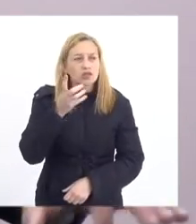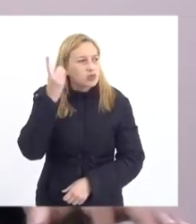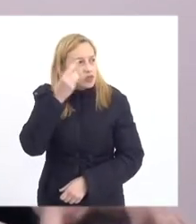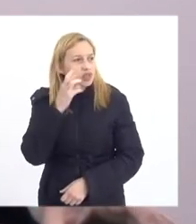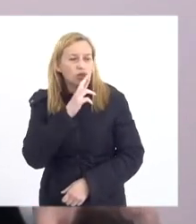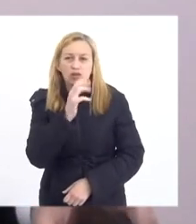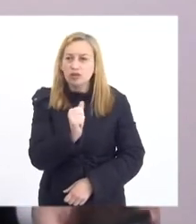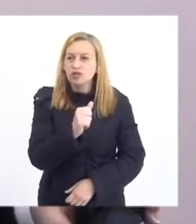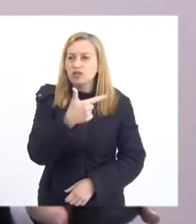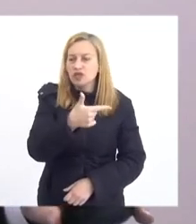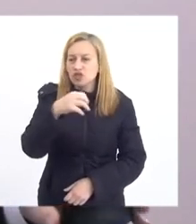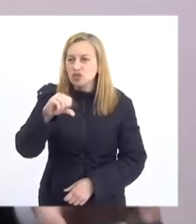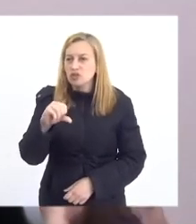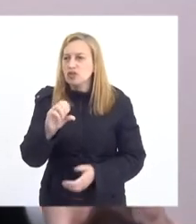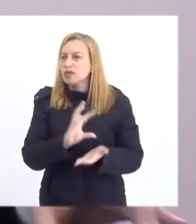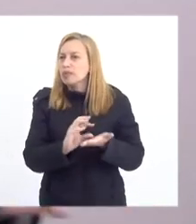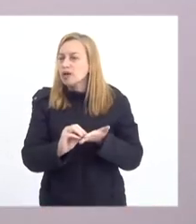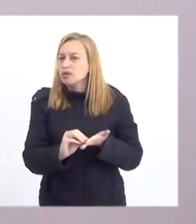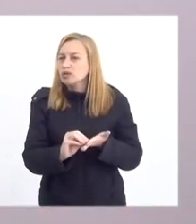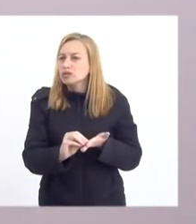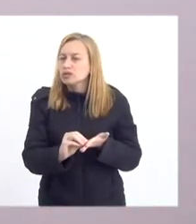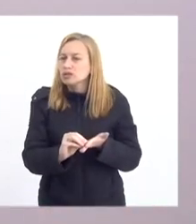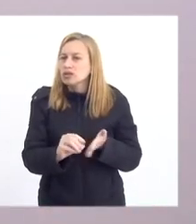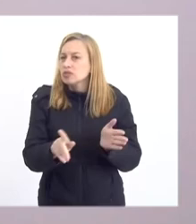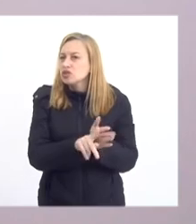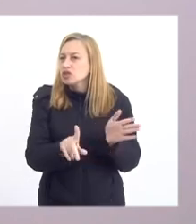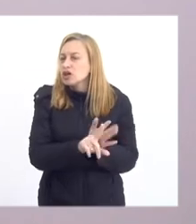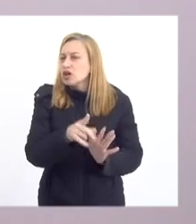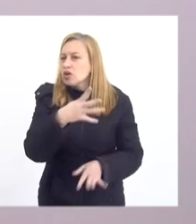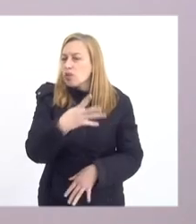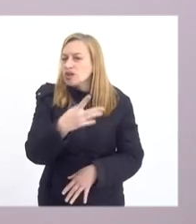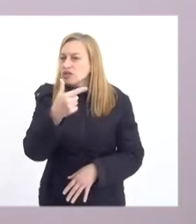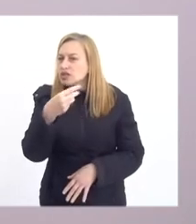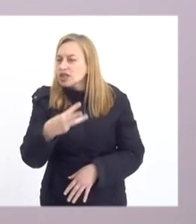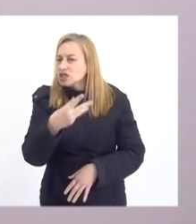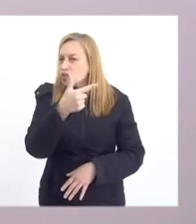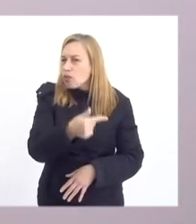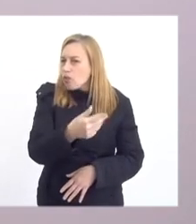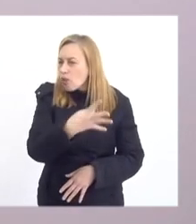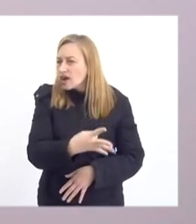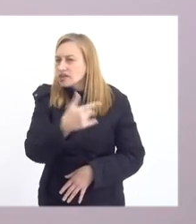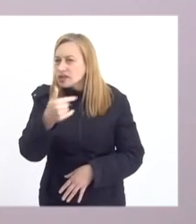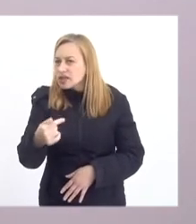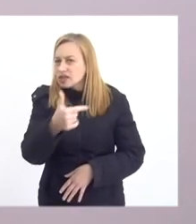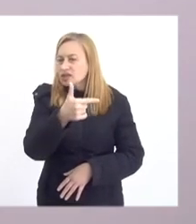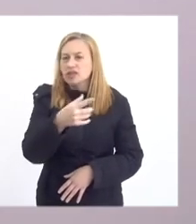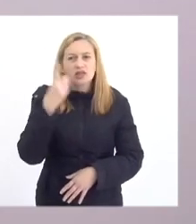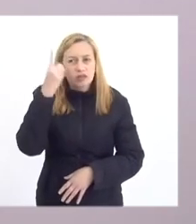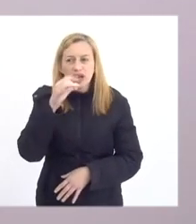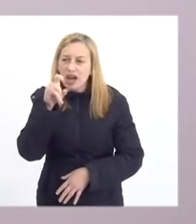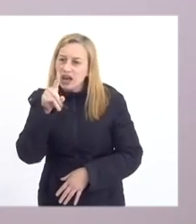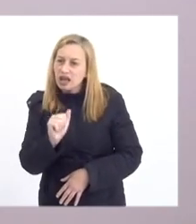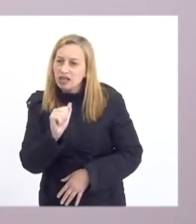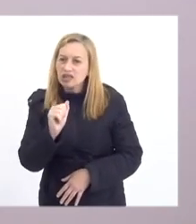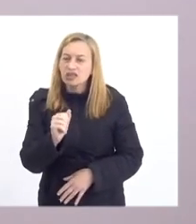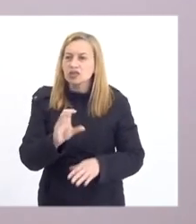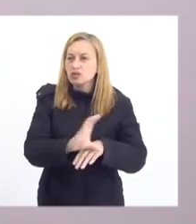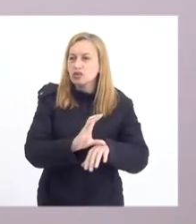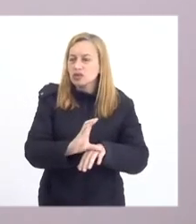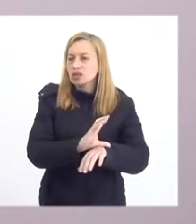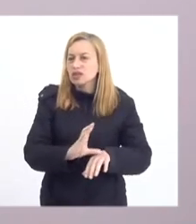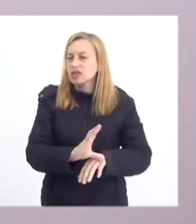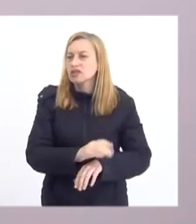Amorim, 29 da pauta. Projeto de lei 4340/2021, autoria deputada Alana Passos, parecer pela